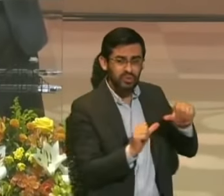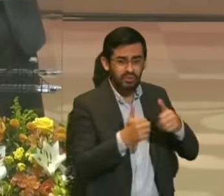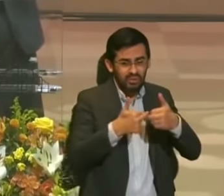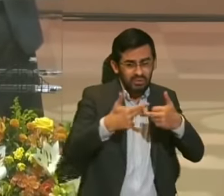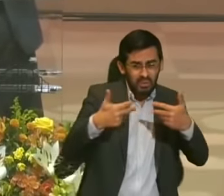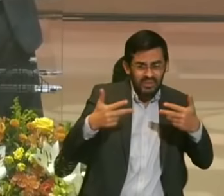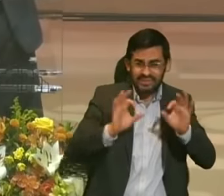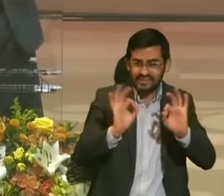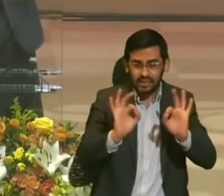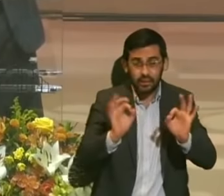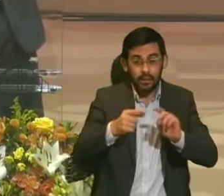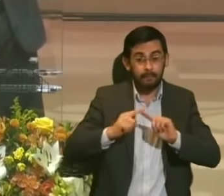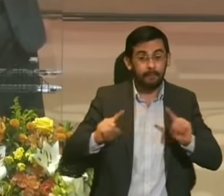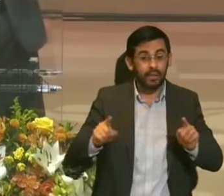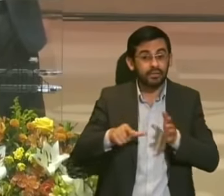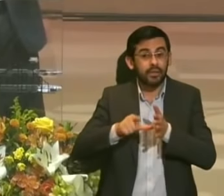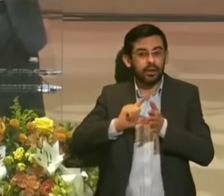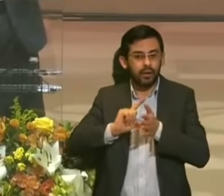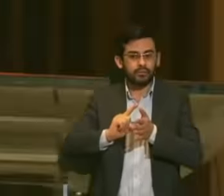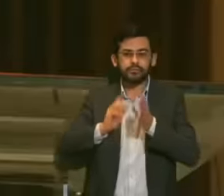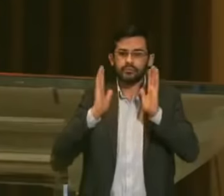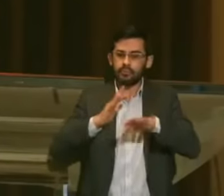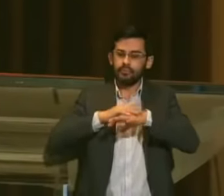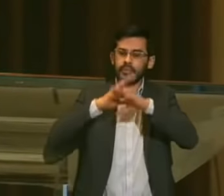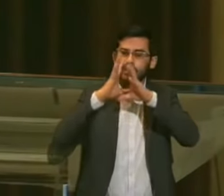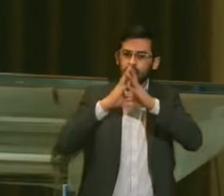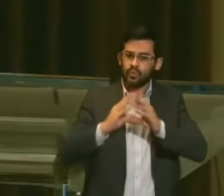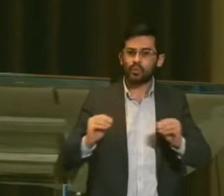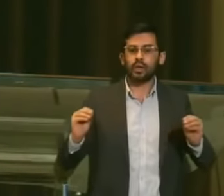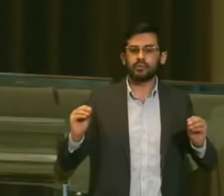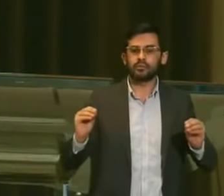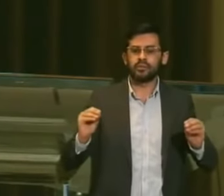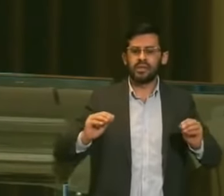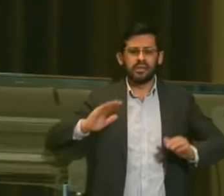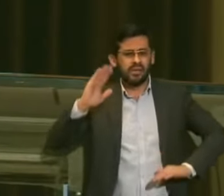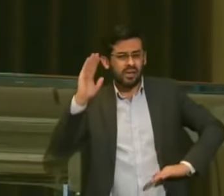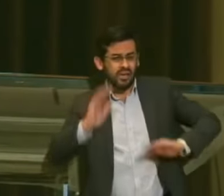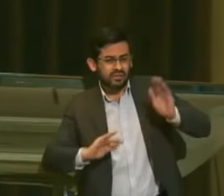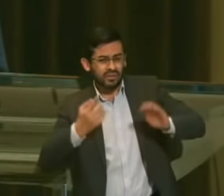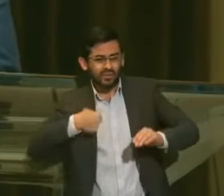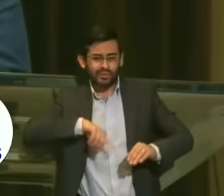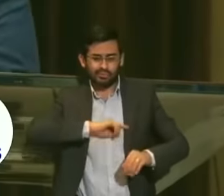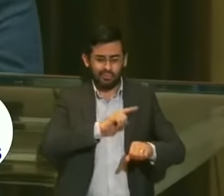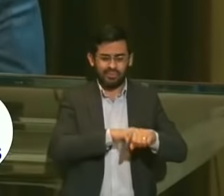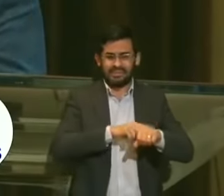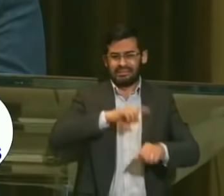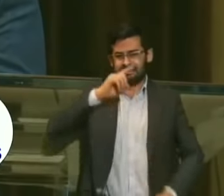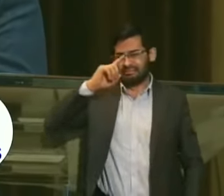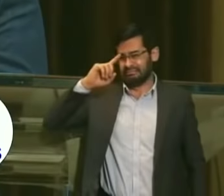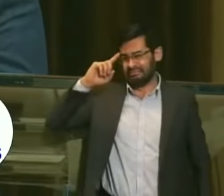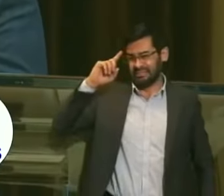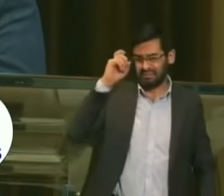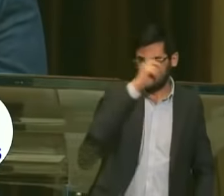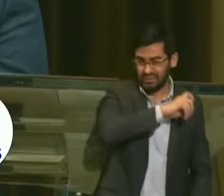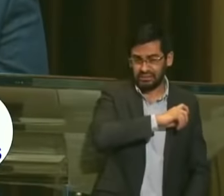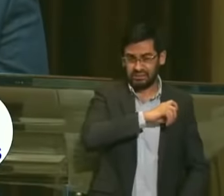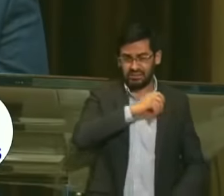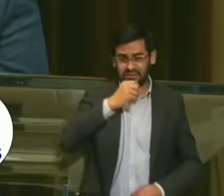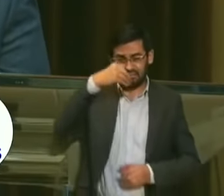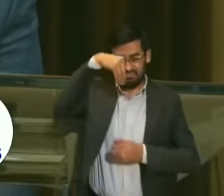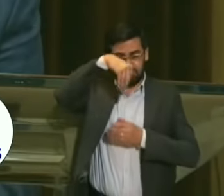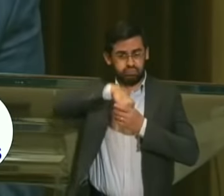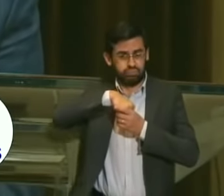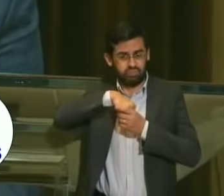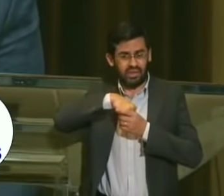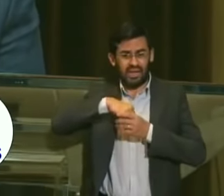manco, antes seja curado. Às vezes a gente está no meio de uma batalha tão intensa interior que a gente se